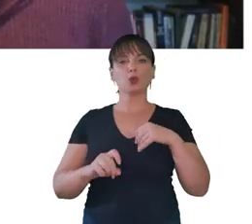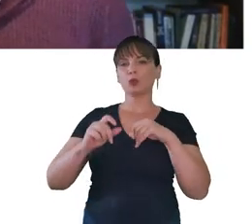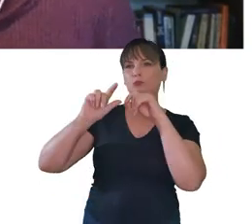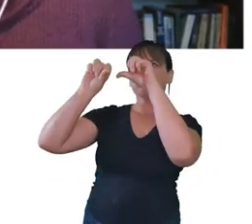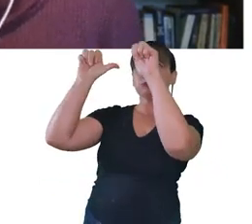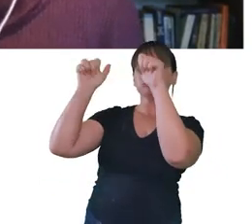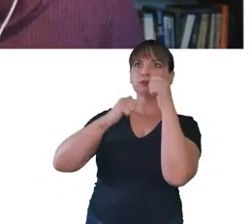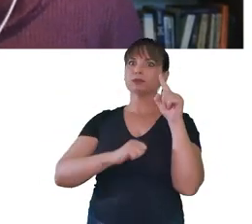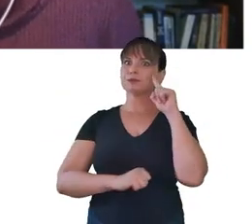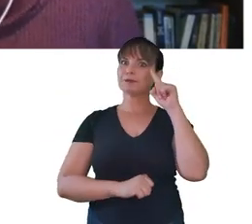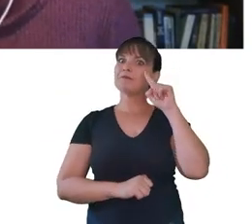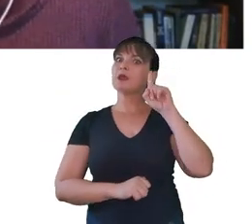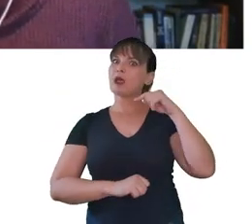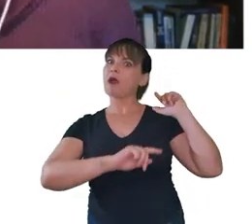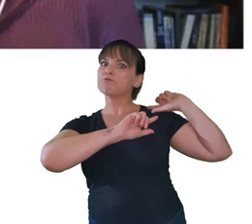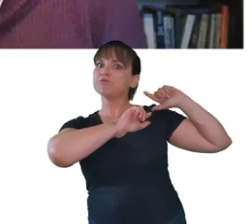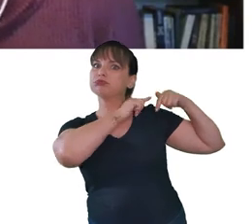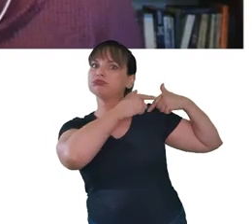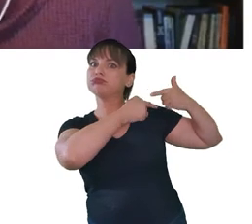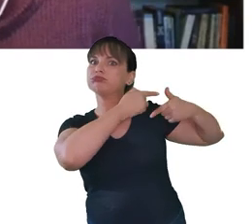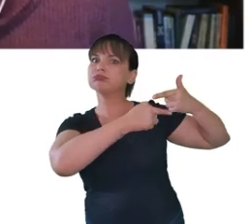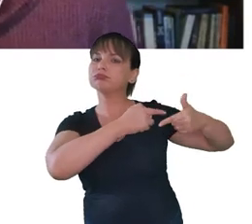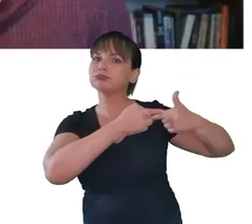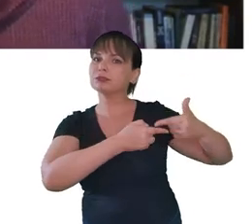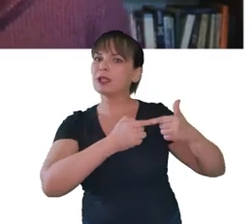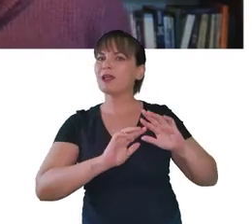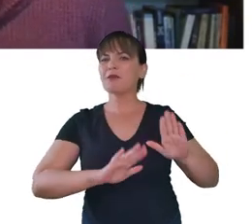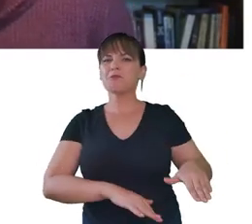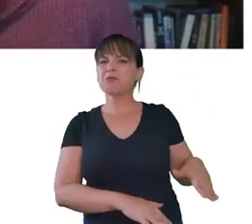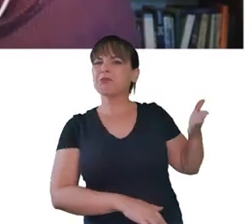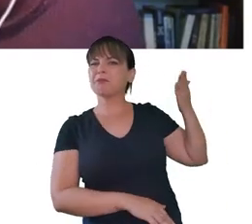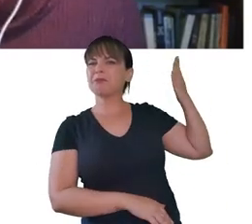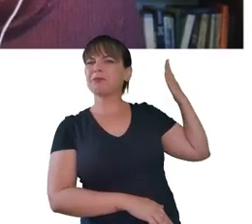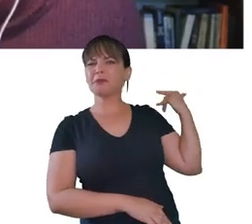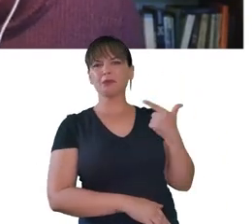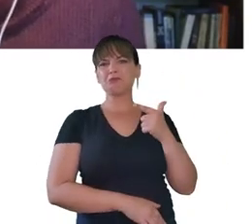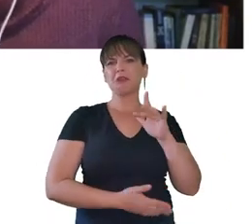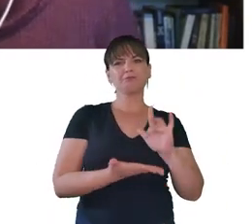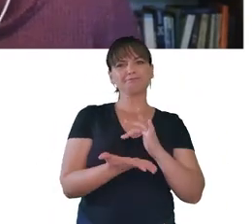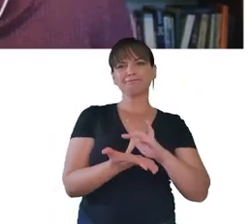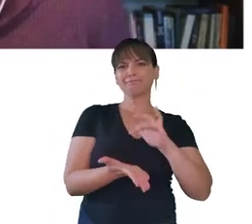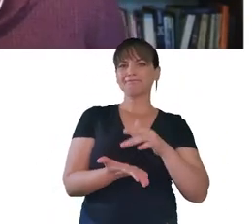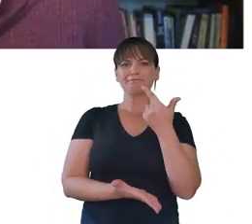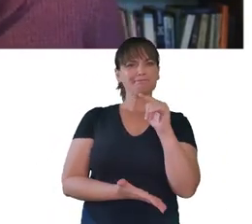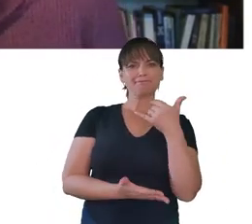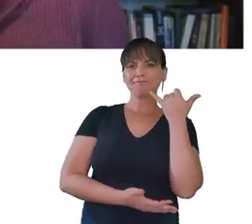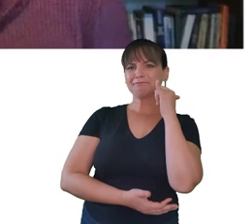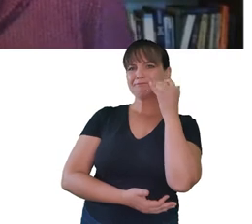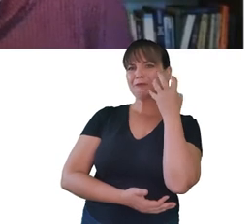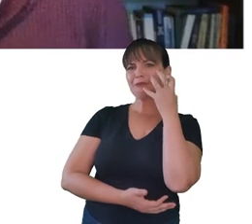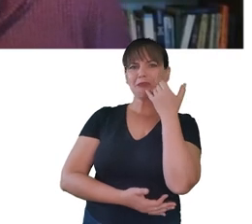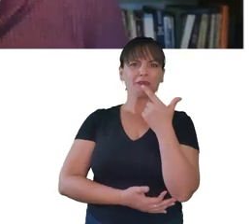uma tradição muito antiga que, desde a pré-história, né, na época que não tinha tablet, não tinha celular, não tinha internet,